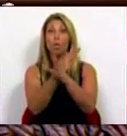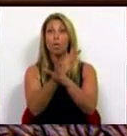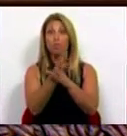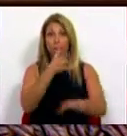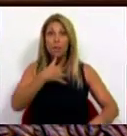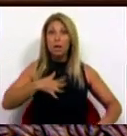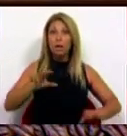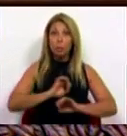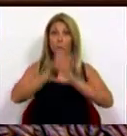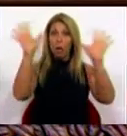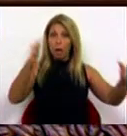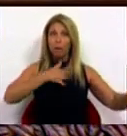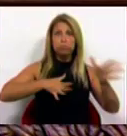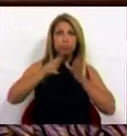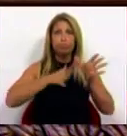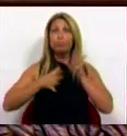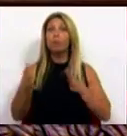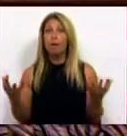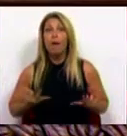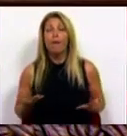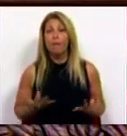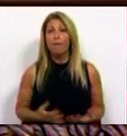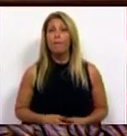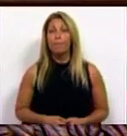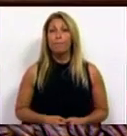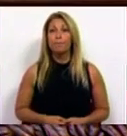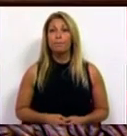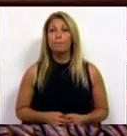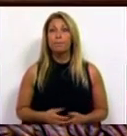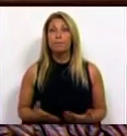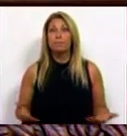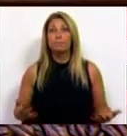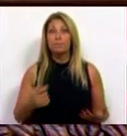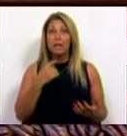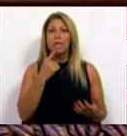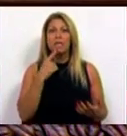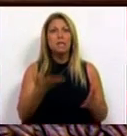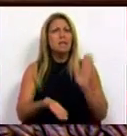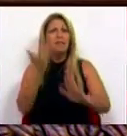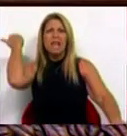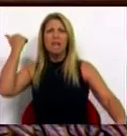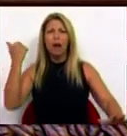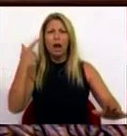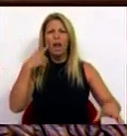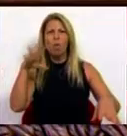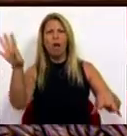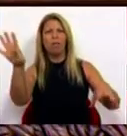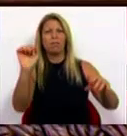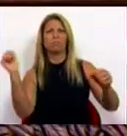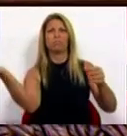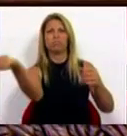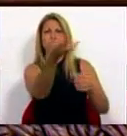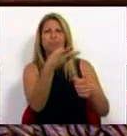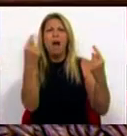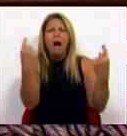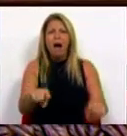com grande clareza e com grande significado. Tirem-nos estas manchas infindáveis de